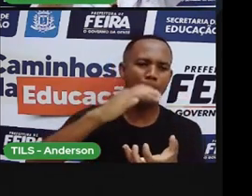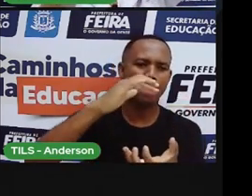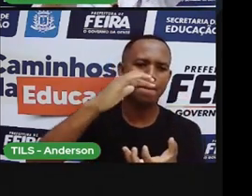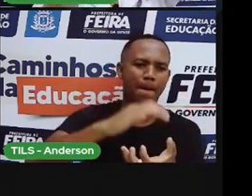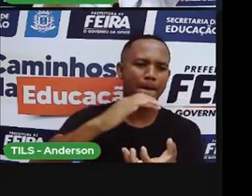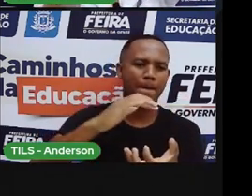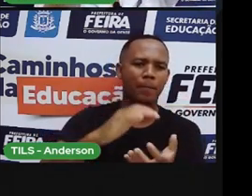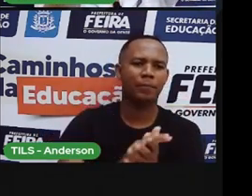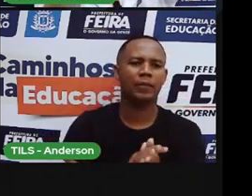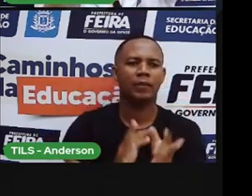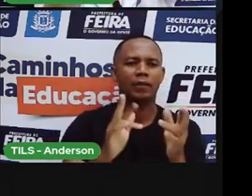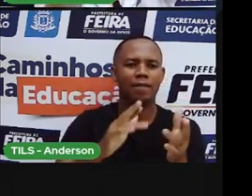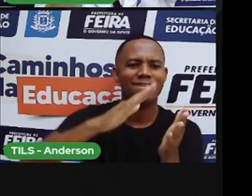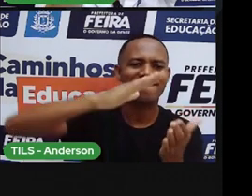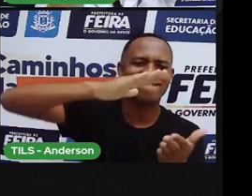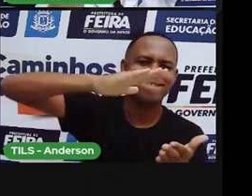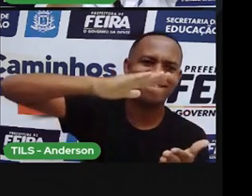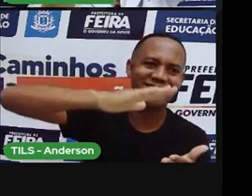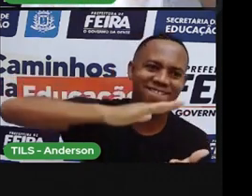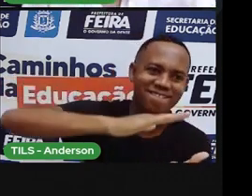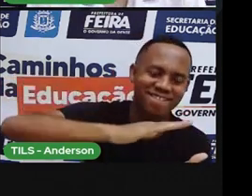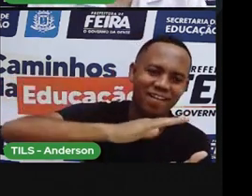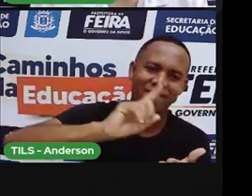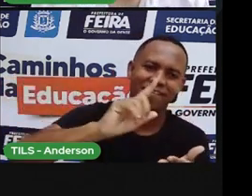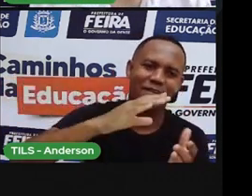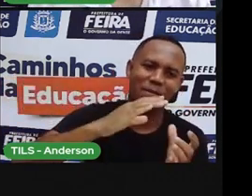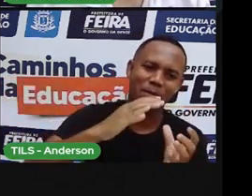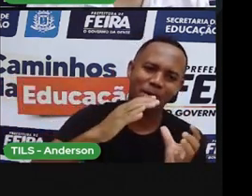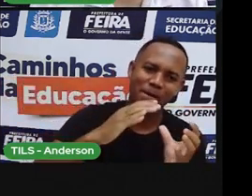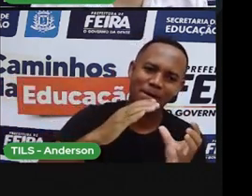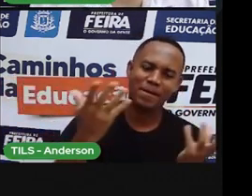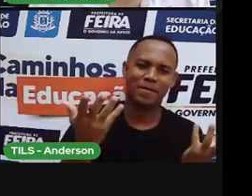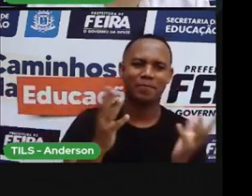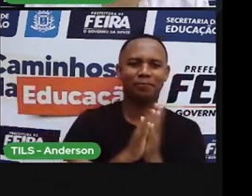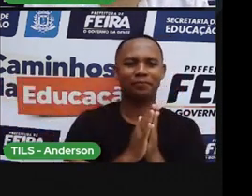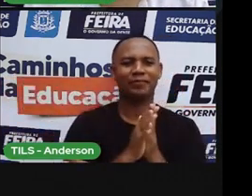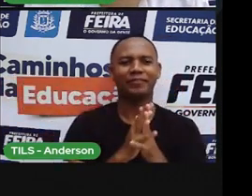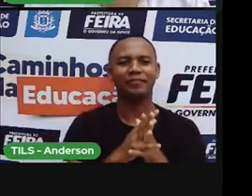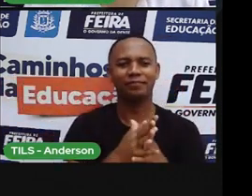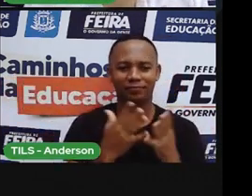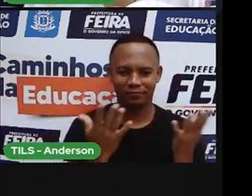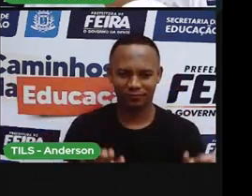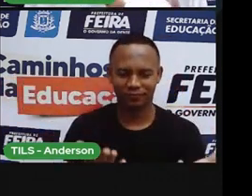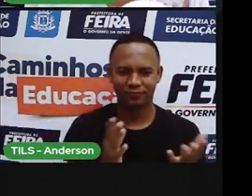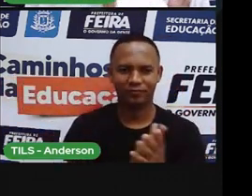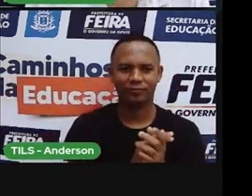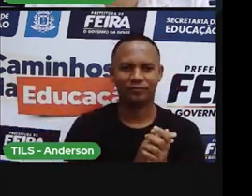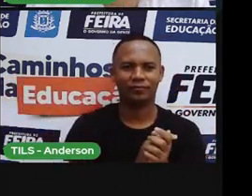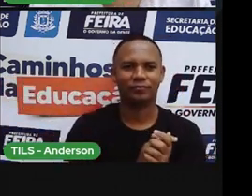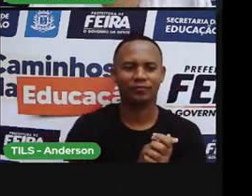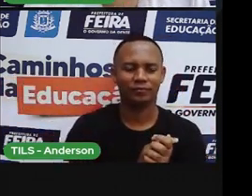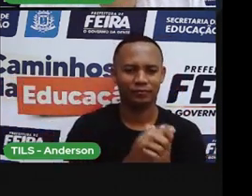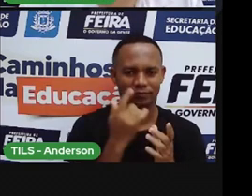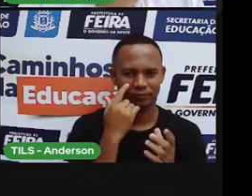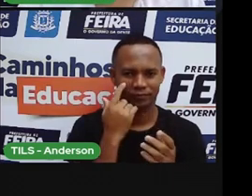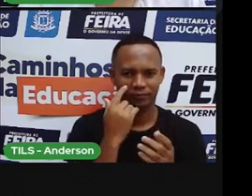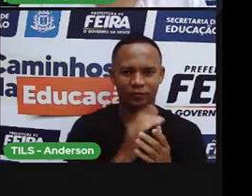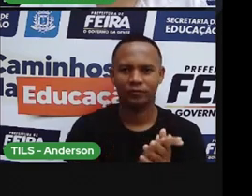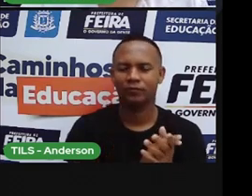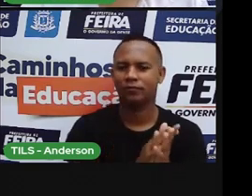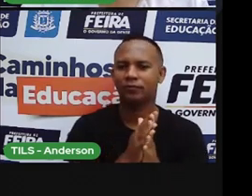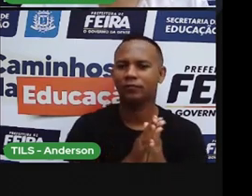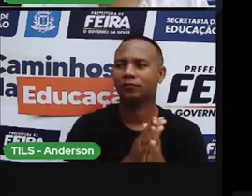se a gente pegasse uma bola e apertasse assim, e aí ela é achatada nas pontinhas, nas extremidades,